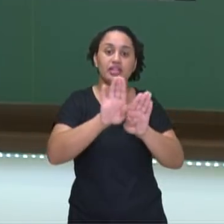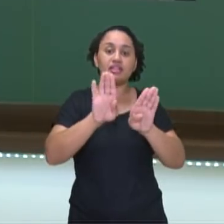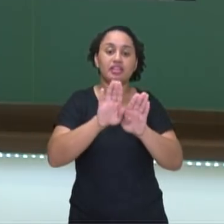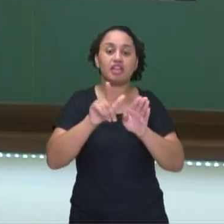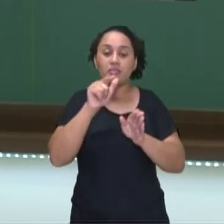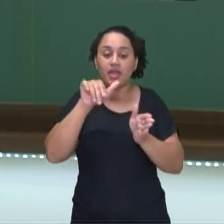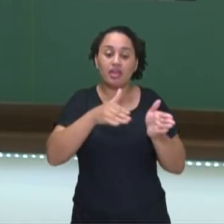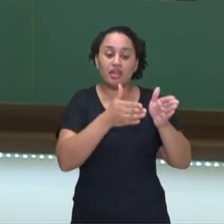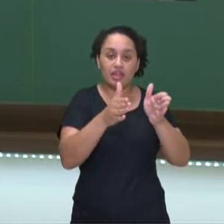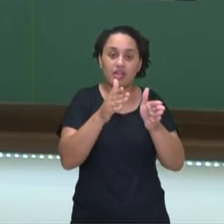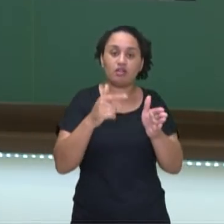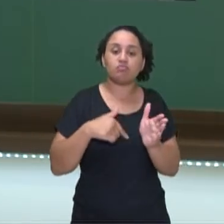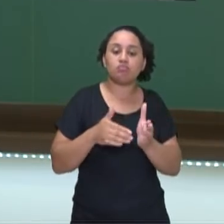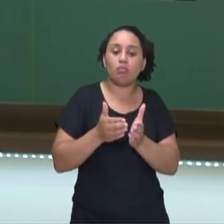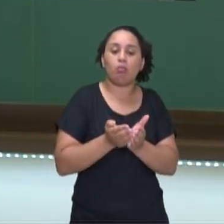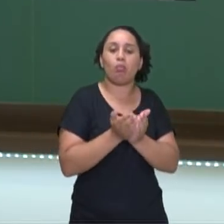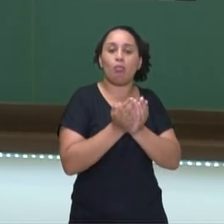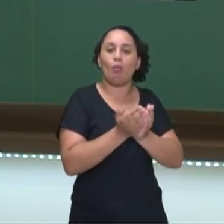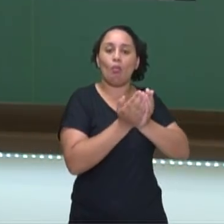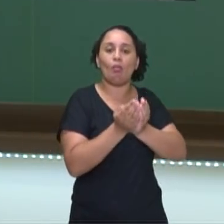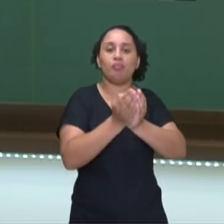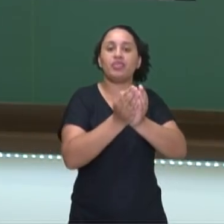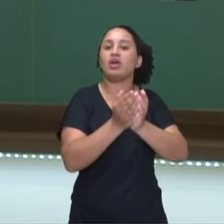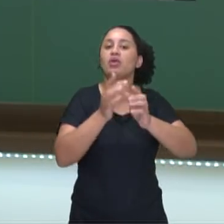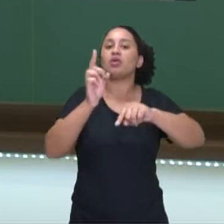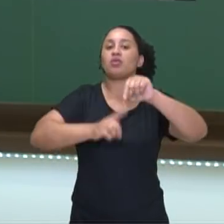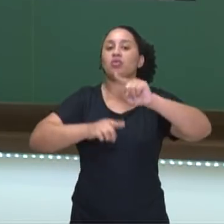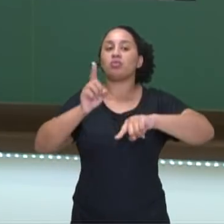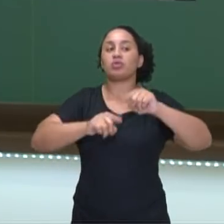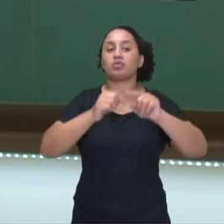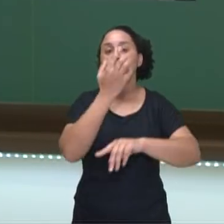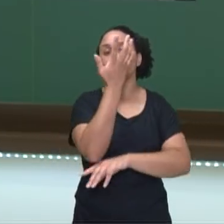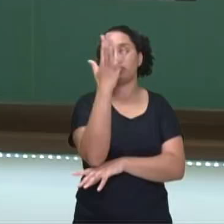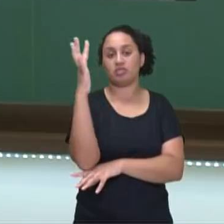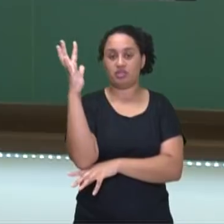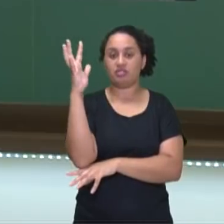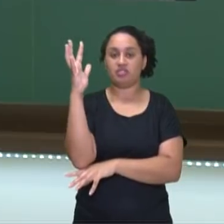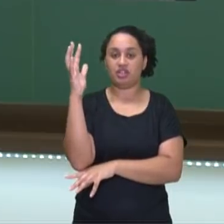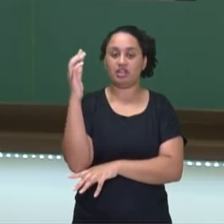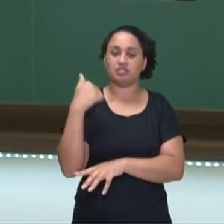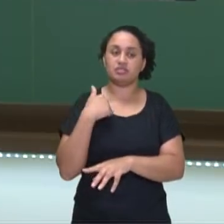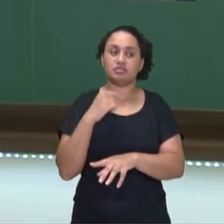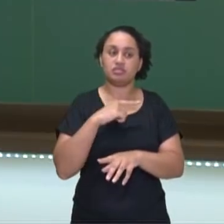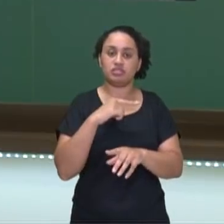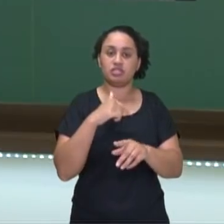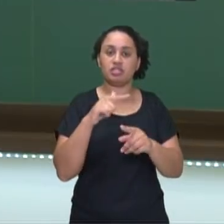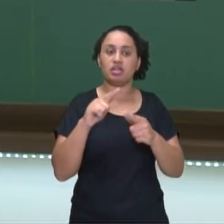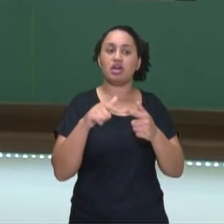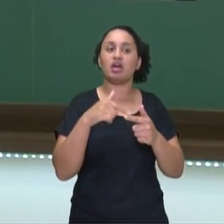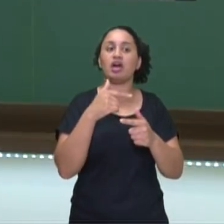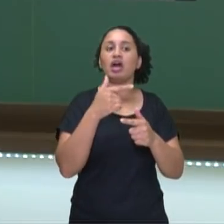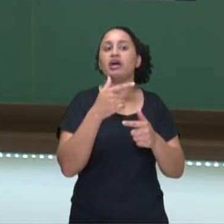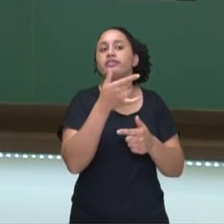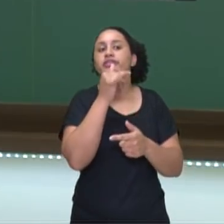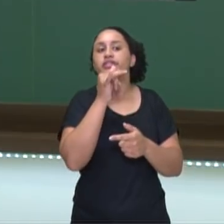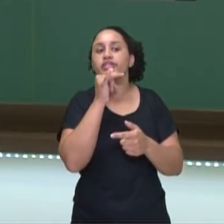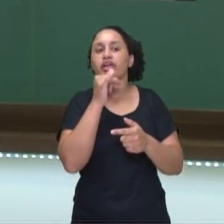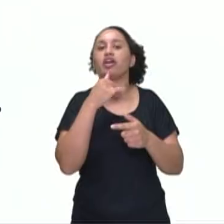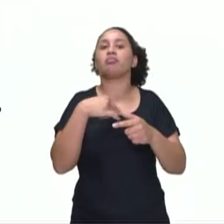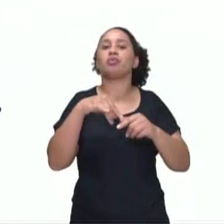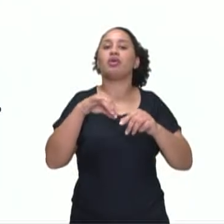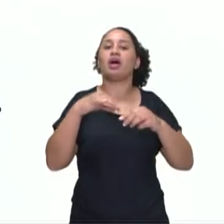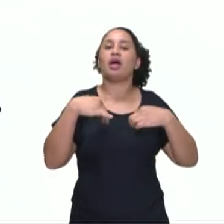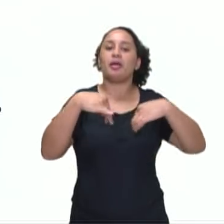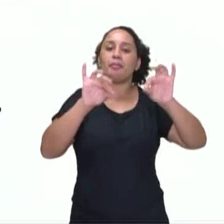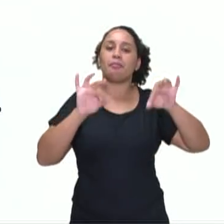canoas carregadas de produtos da floresta, um dos itens então iorubás, produtos da floresta. Exemplo, peles de